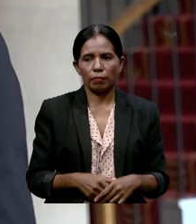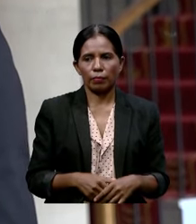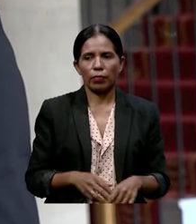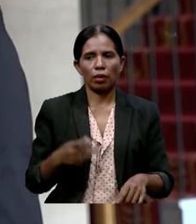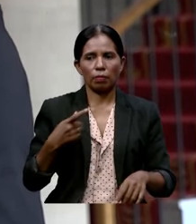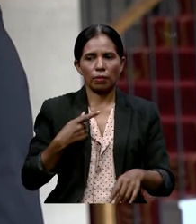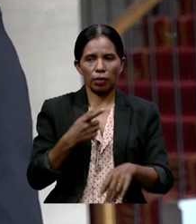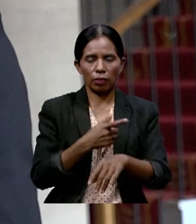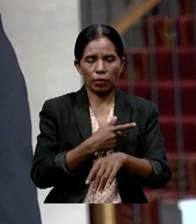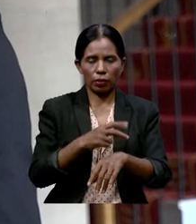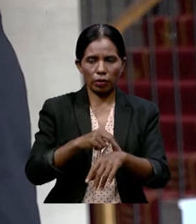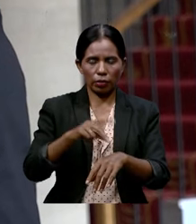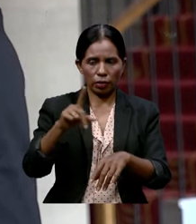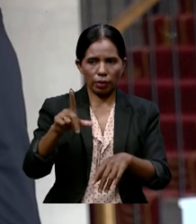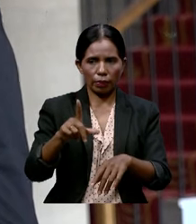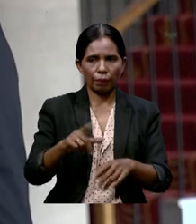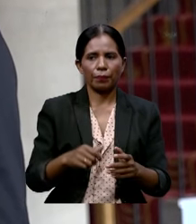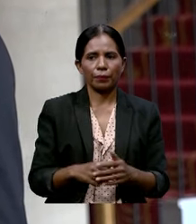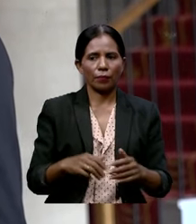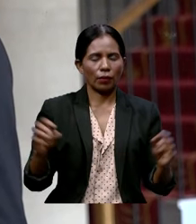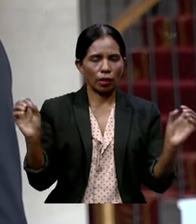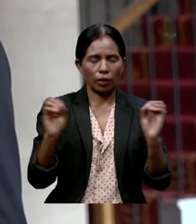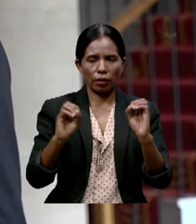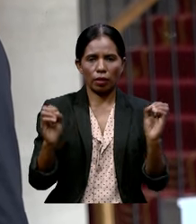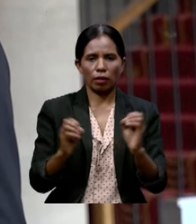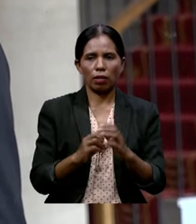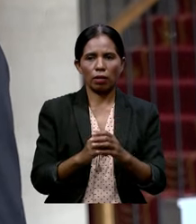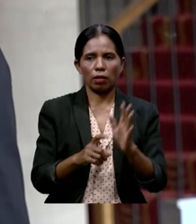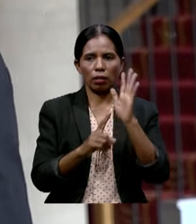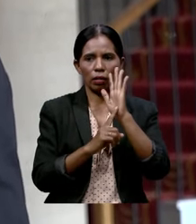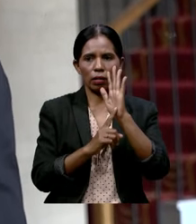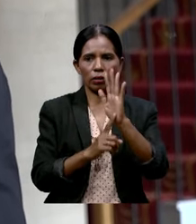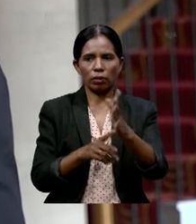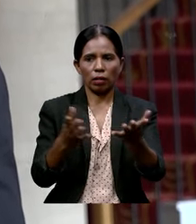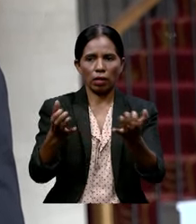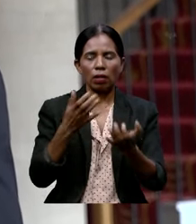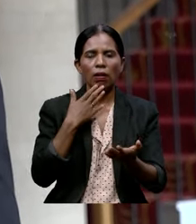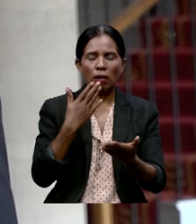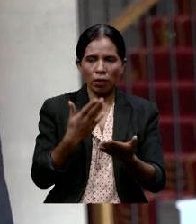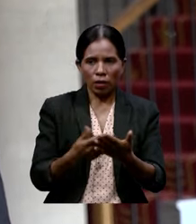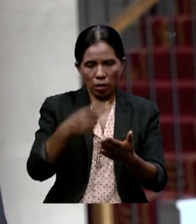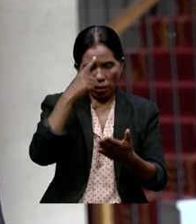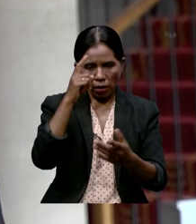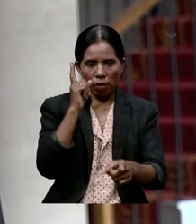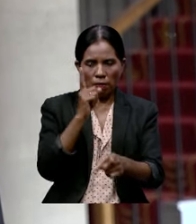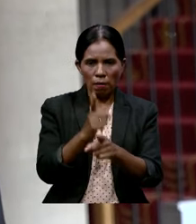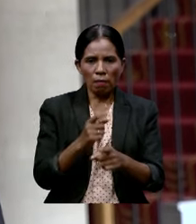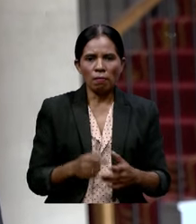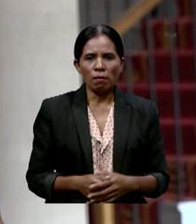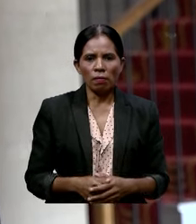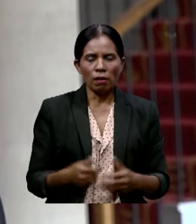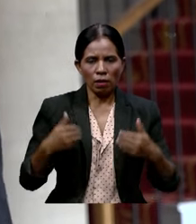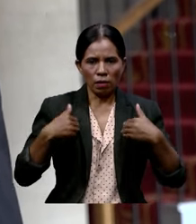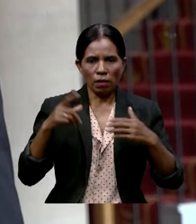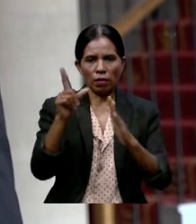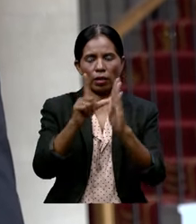Parlamento Nasional parece la la tudo vontade di diak tamba tuir los i ha lei da